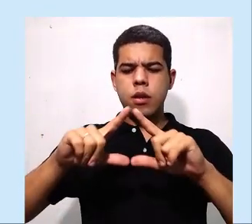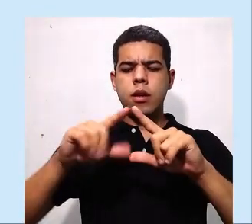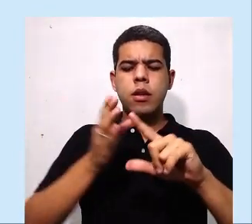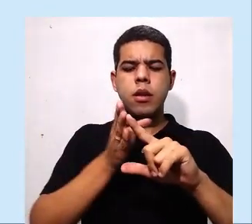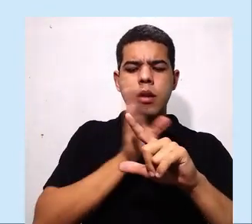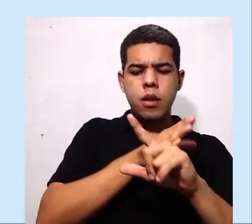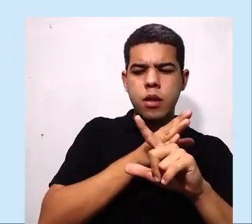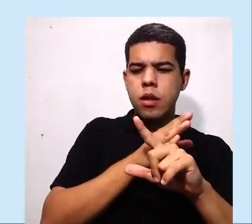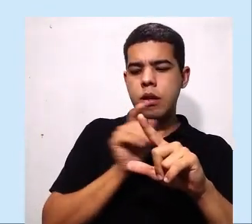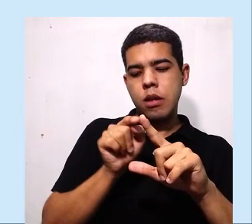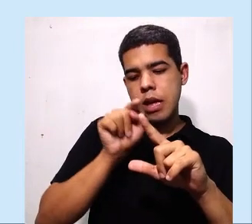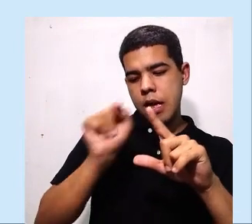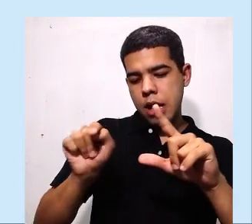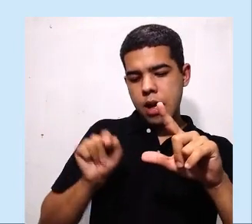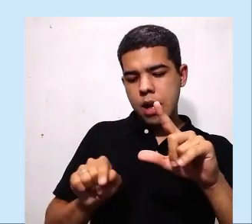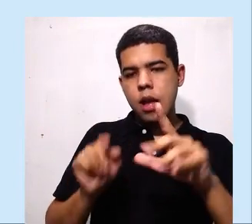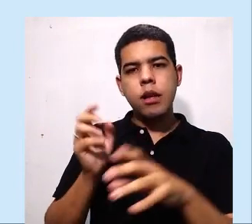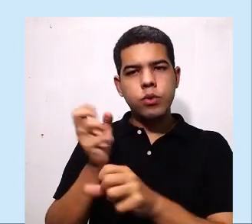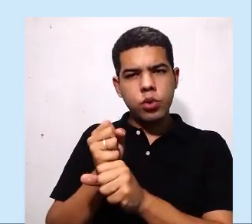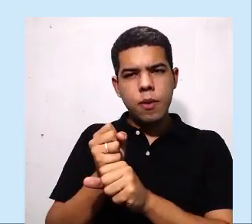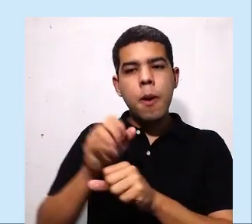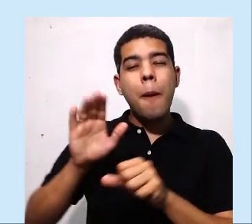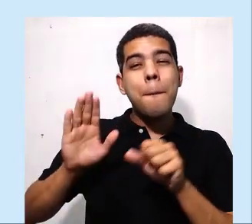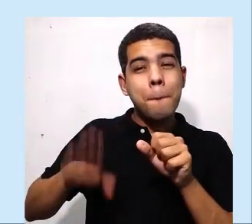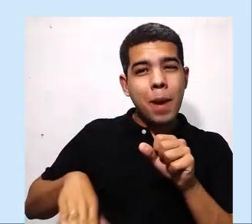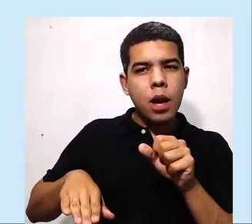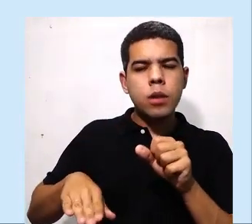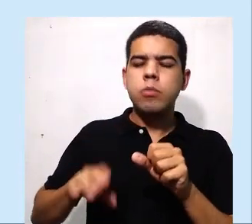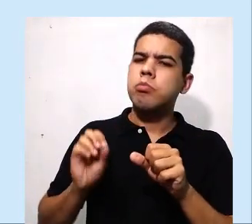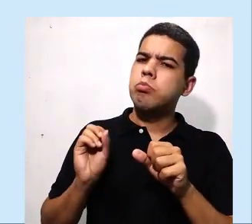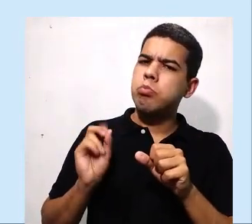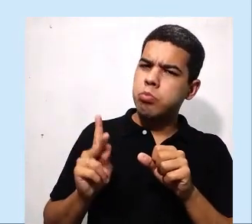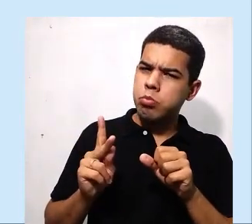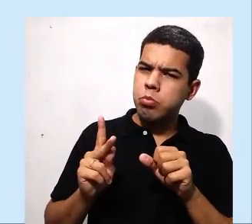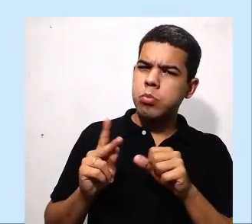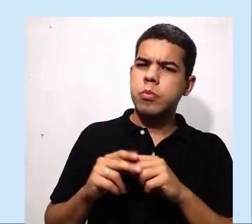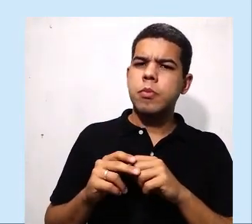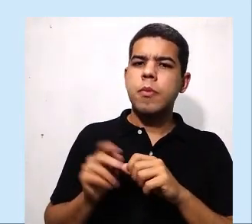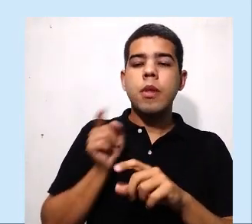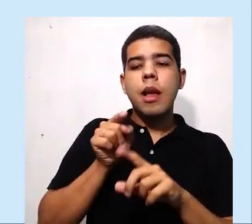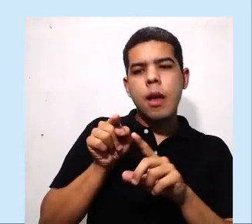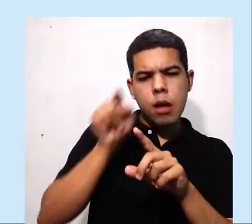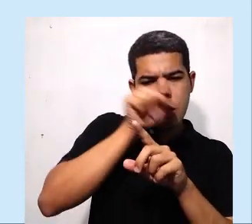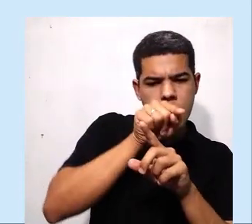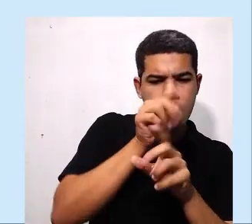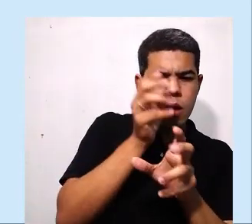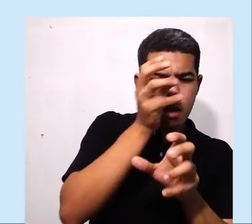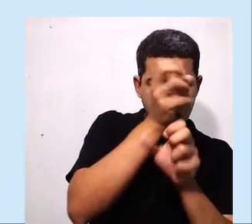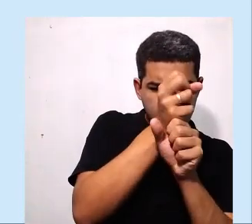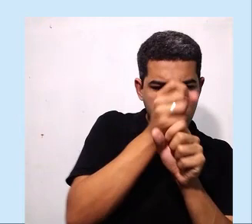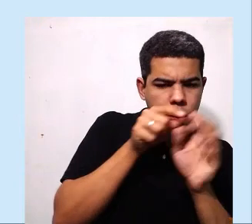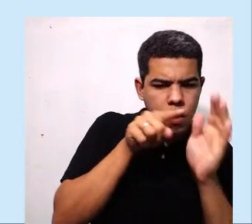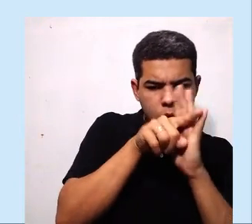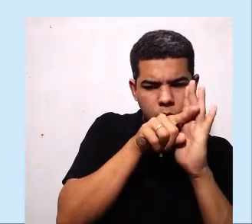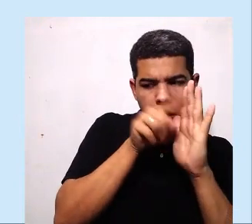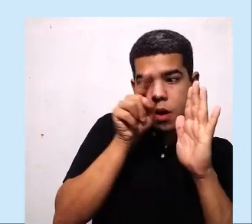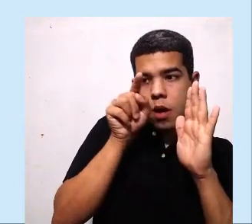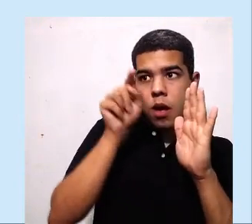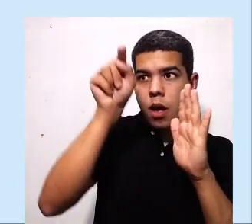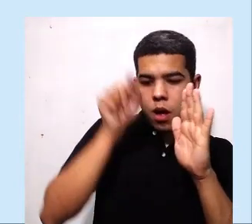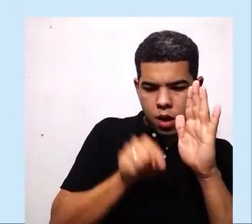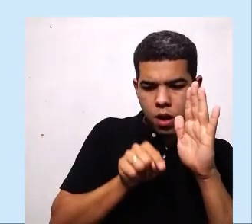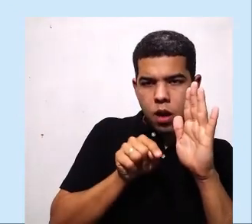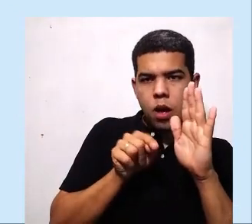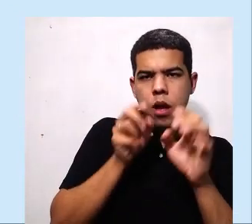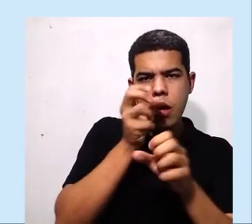um lado, somo os outros dois. Se essa soma for menor, ok, vamos lá. Pego o outro lado e somo os outros dois. Se for